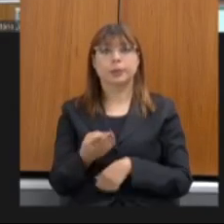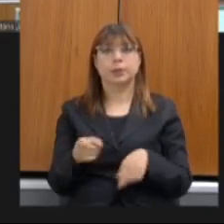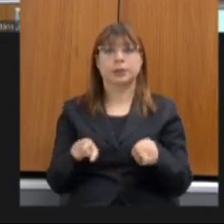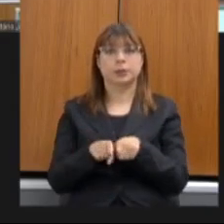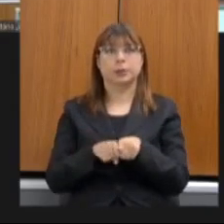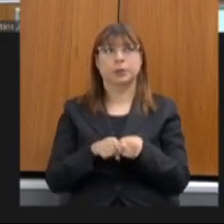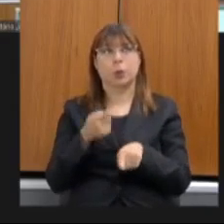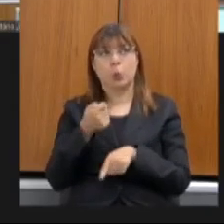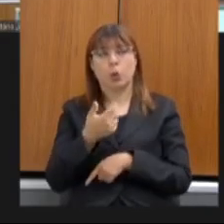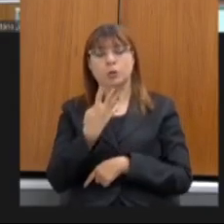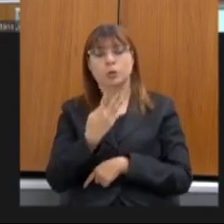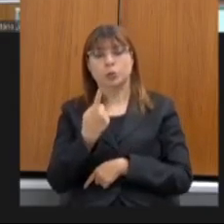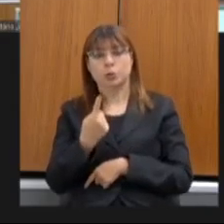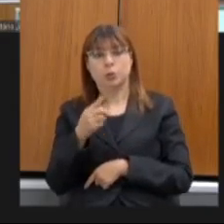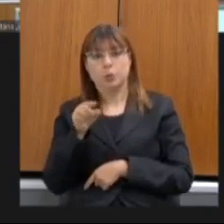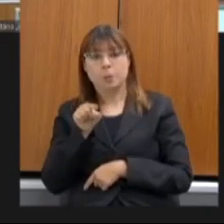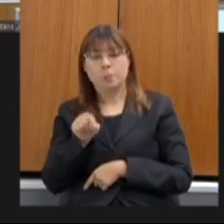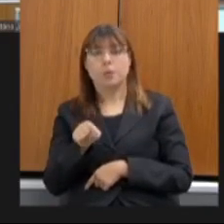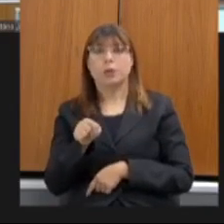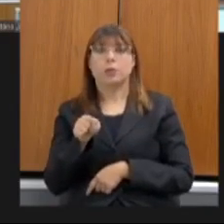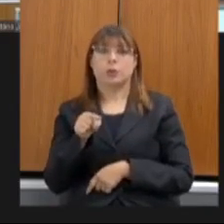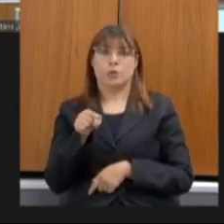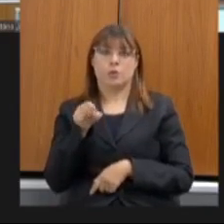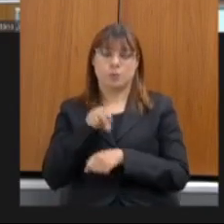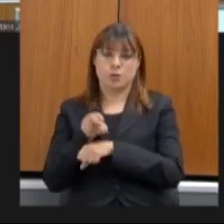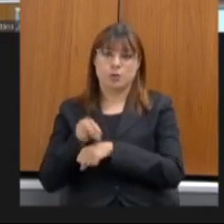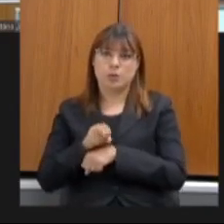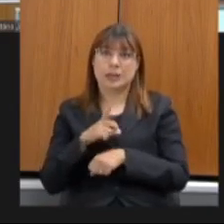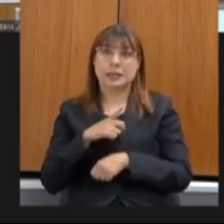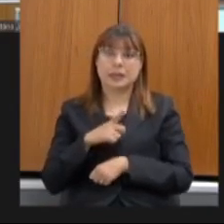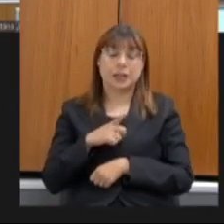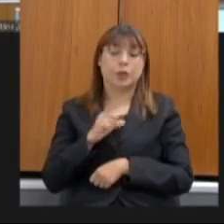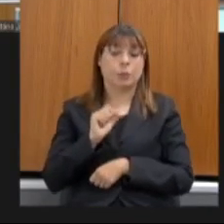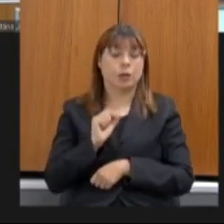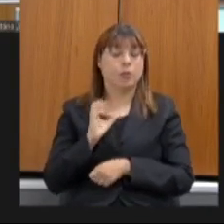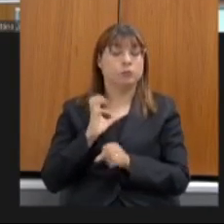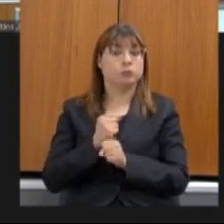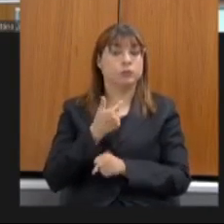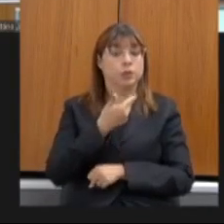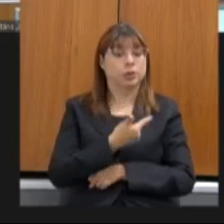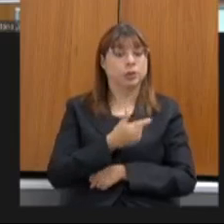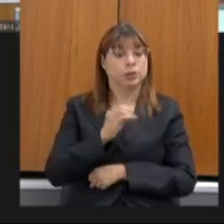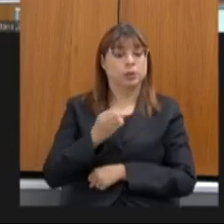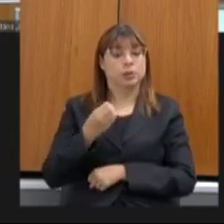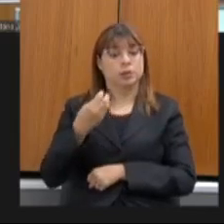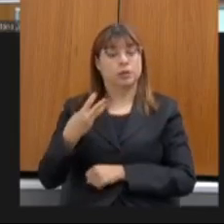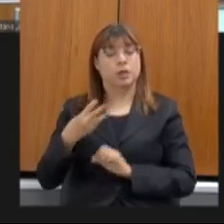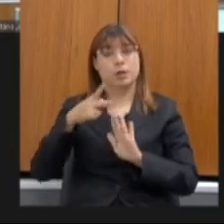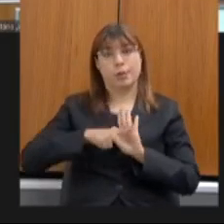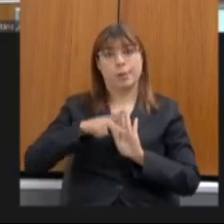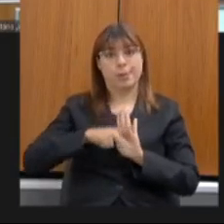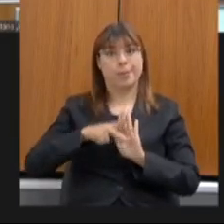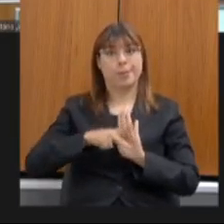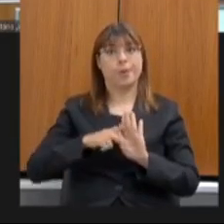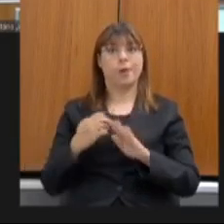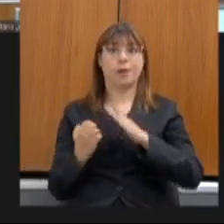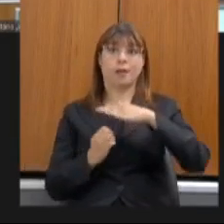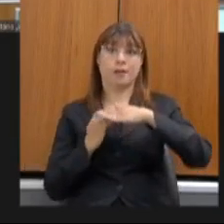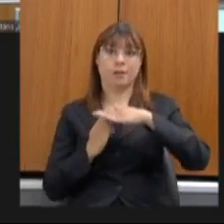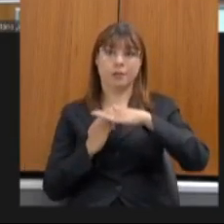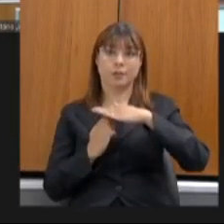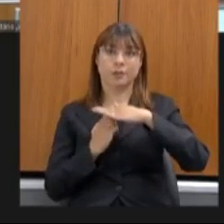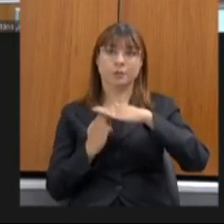desses quase 41 mil empregos nós temos 203 projetos de empresas que estão